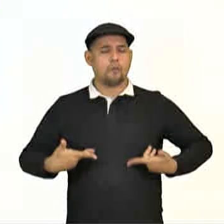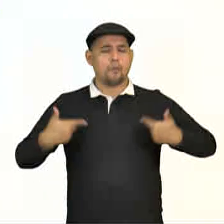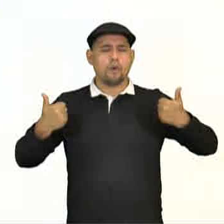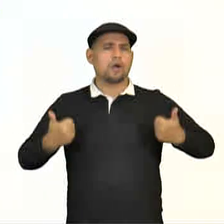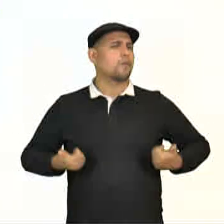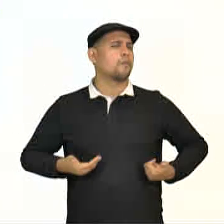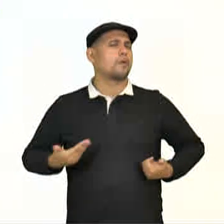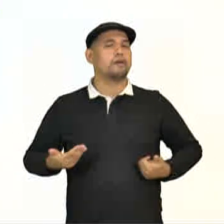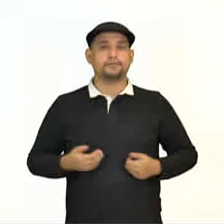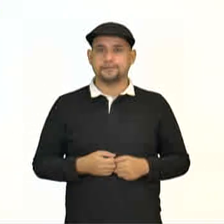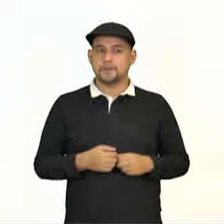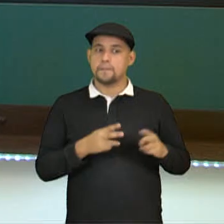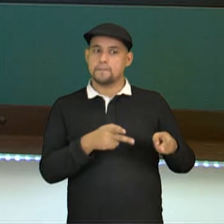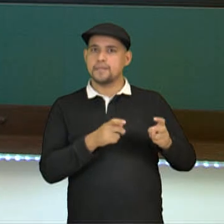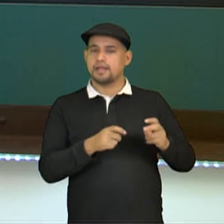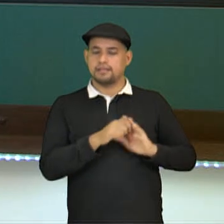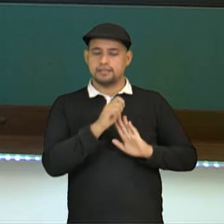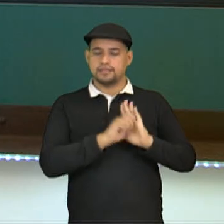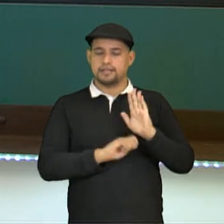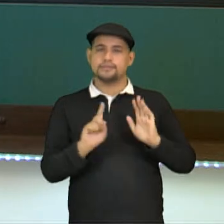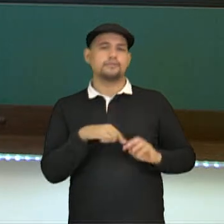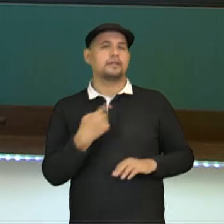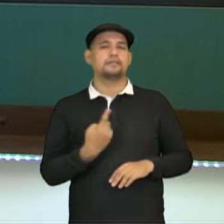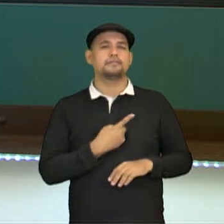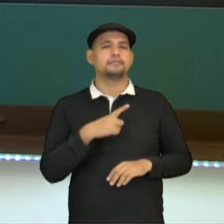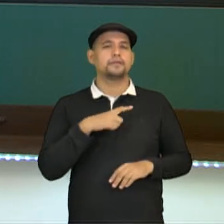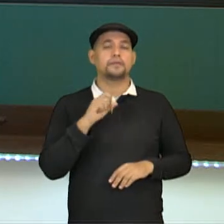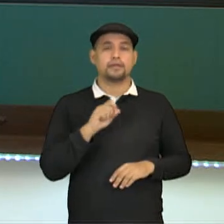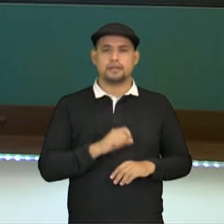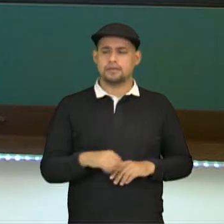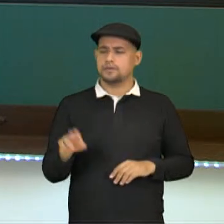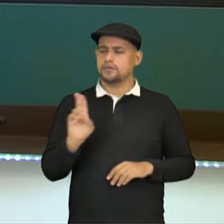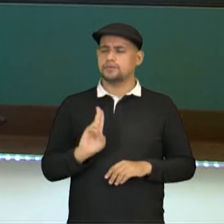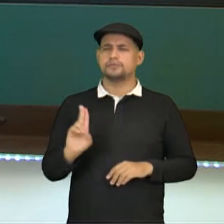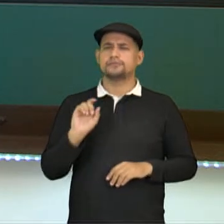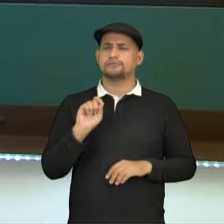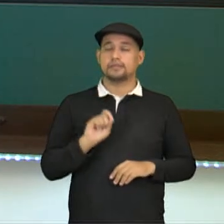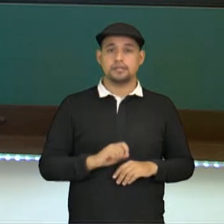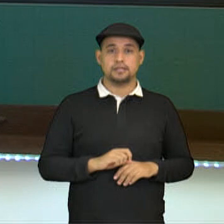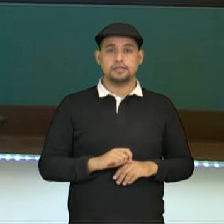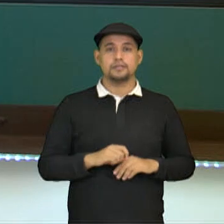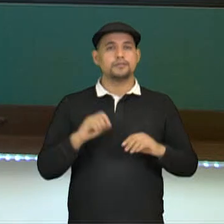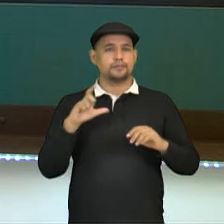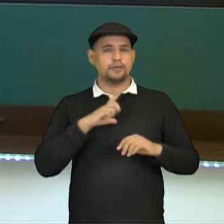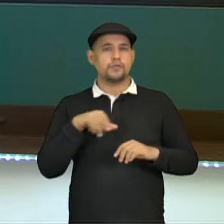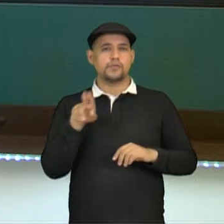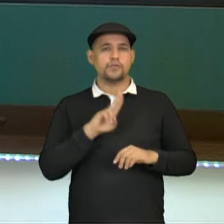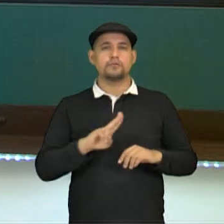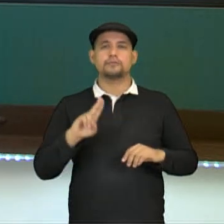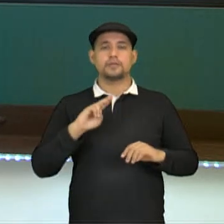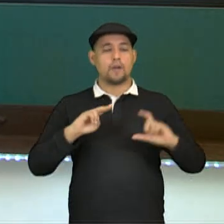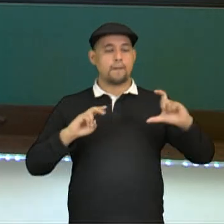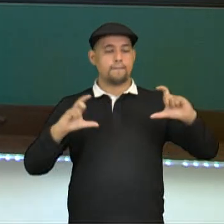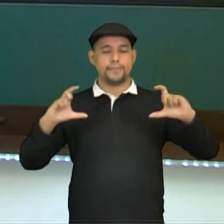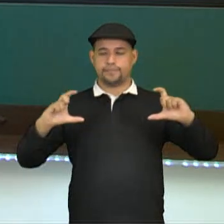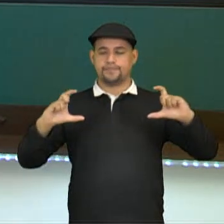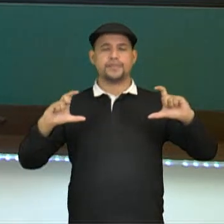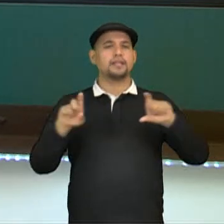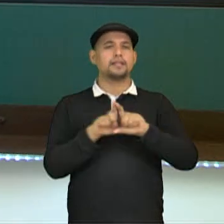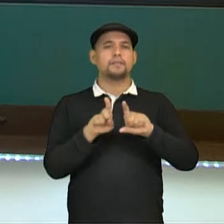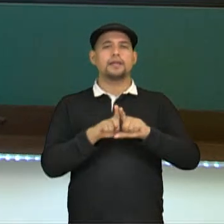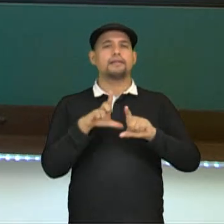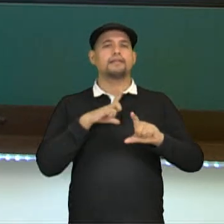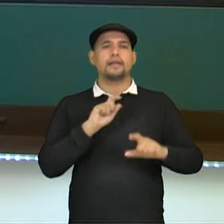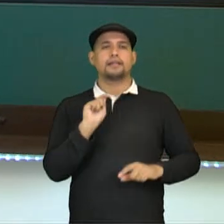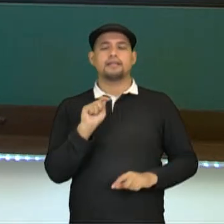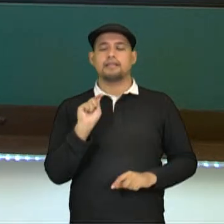qualidades. Vejam que aqui nesse texto nós temos o uso dos colchetes e dentro desses colchetes as